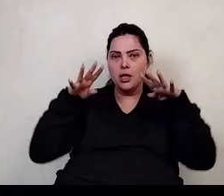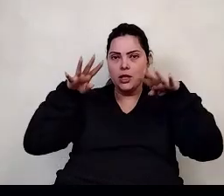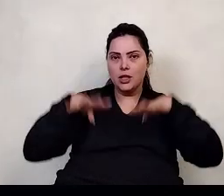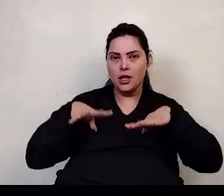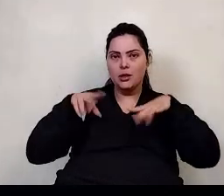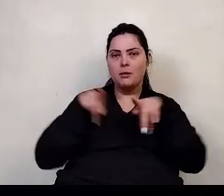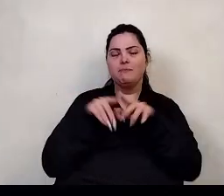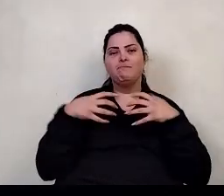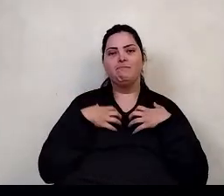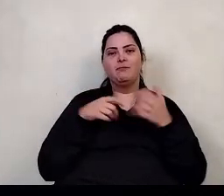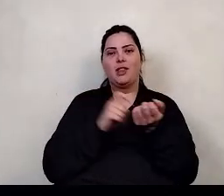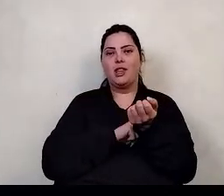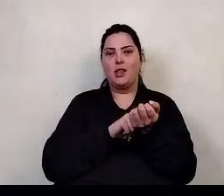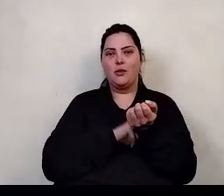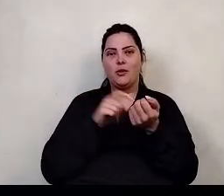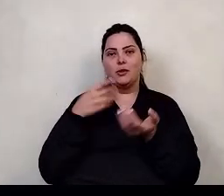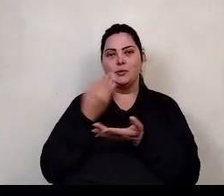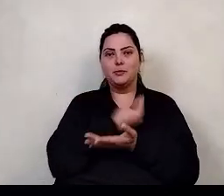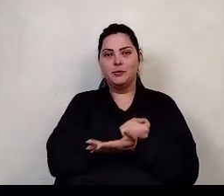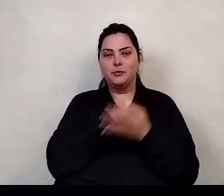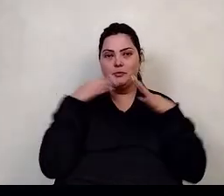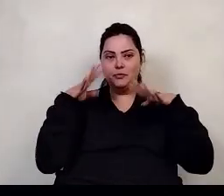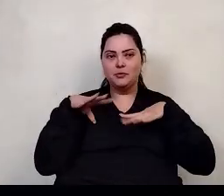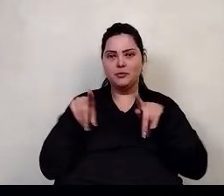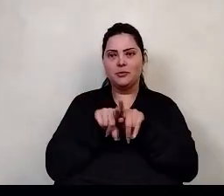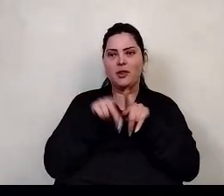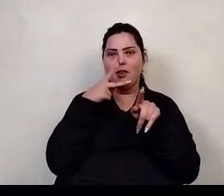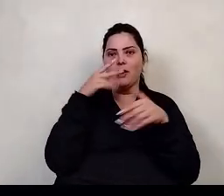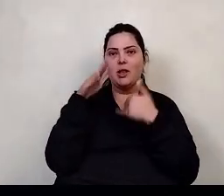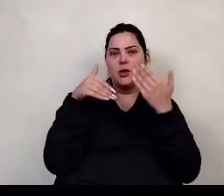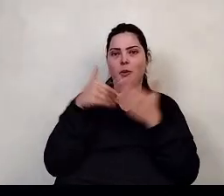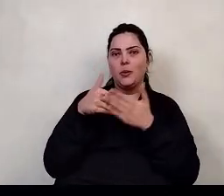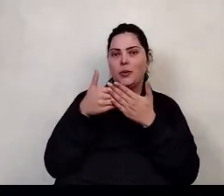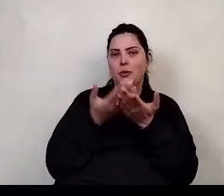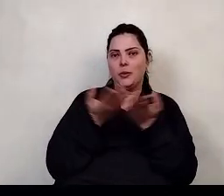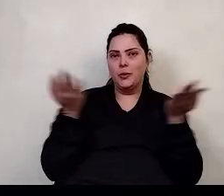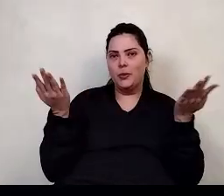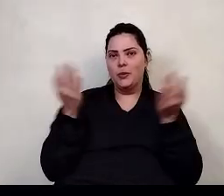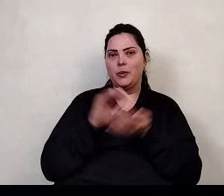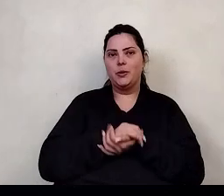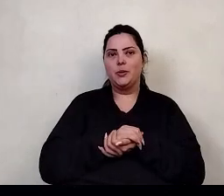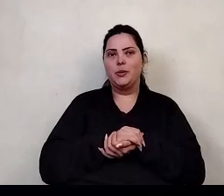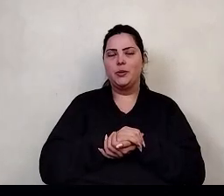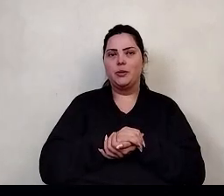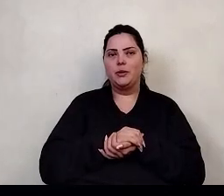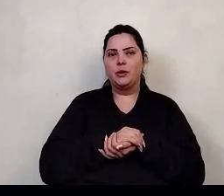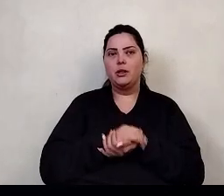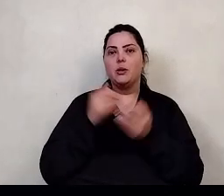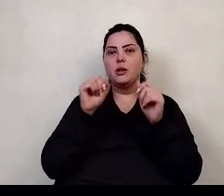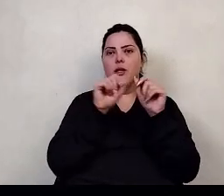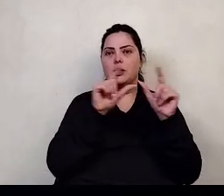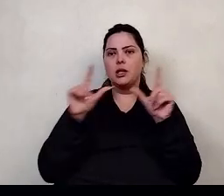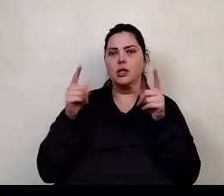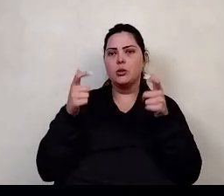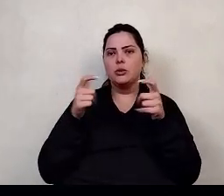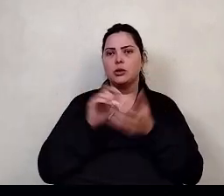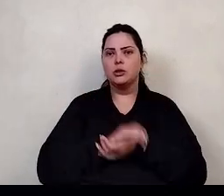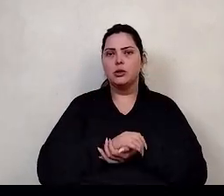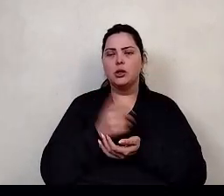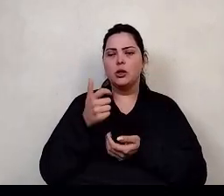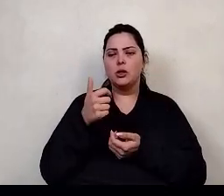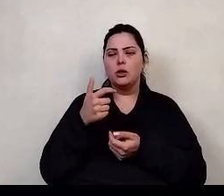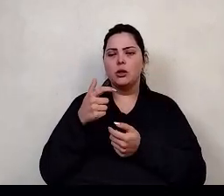mais estar aqui e estar falando com todo mundo assim. Bom, passador de slide ficou aqui. Vamos lá.